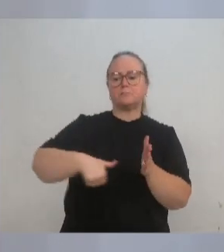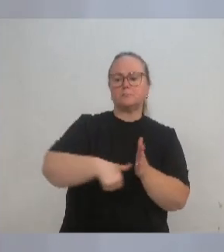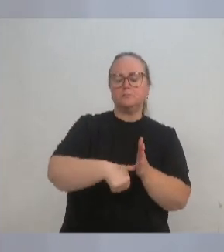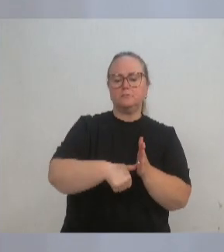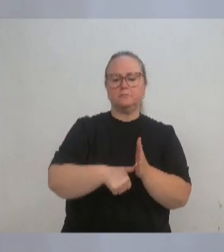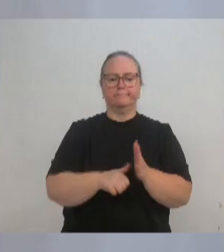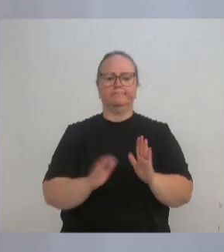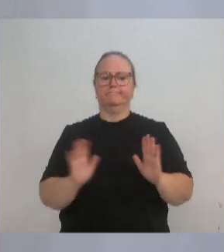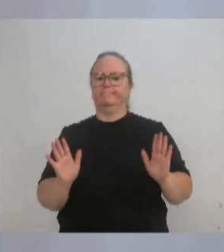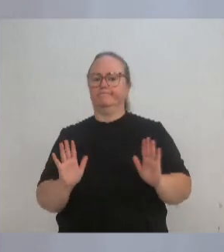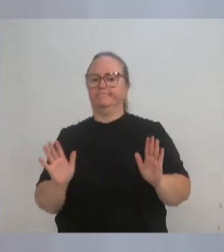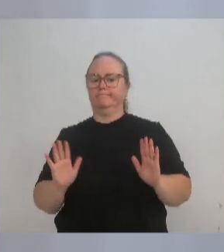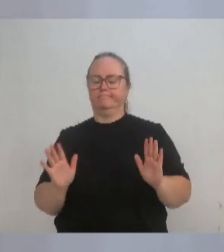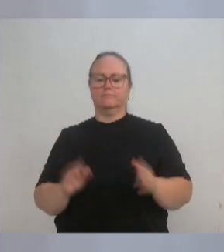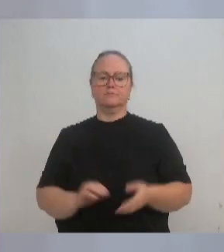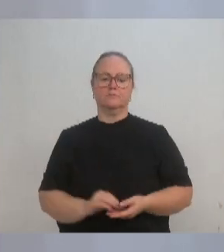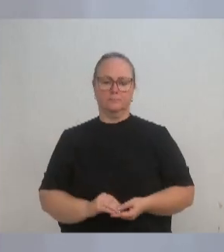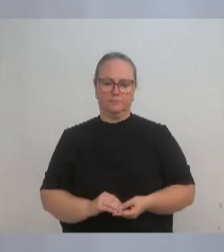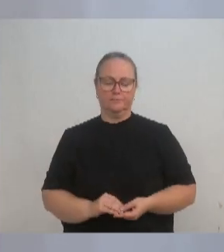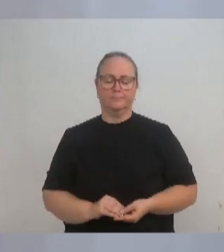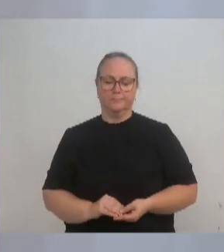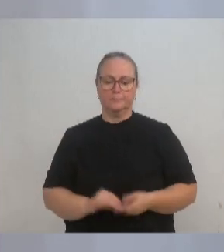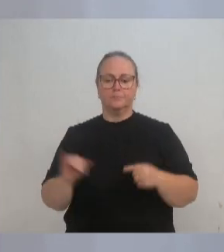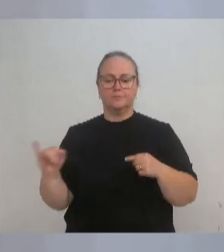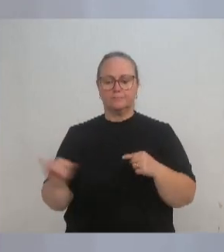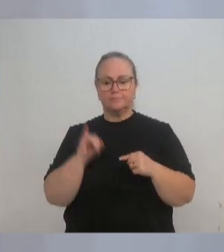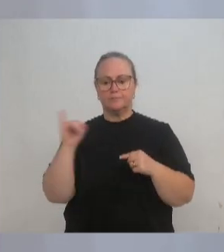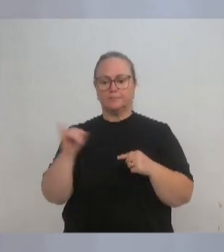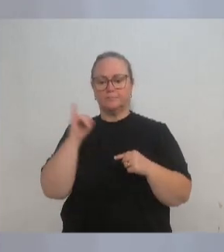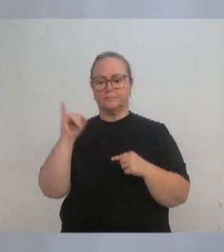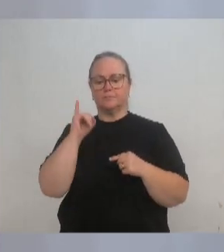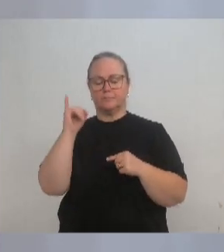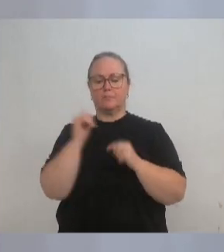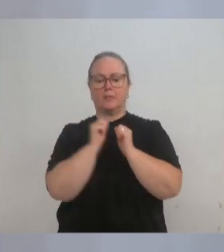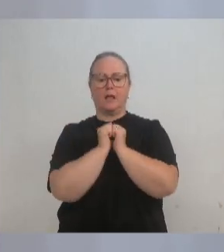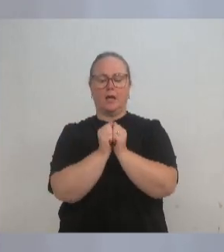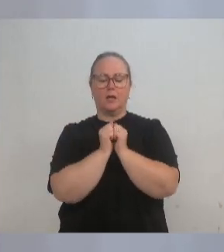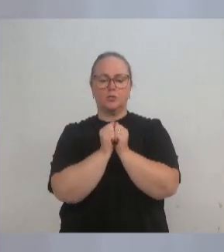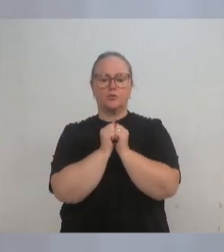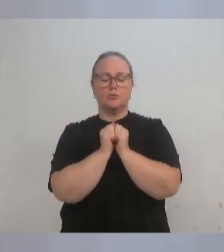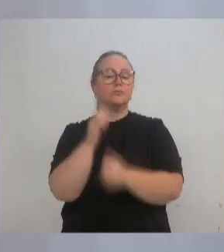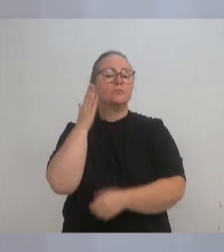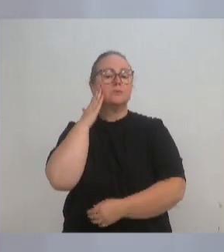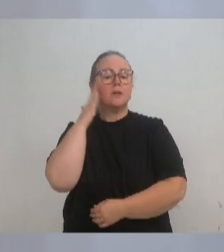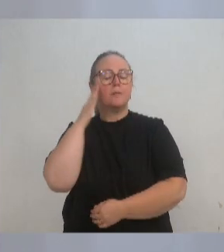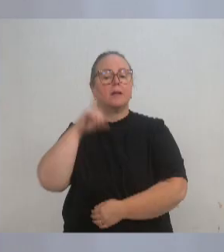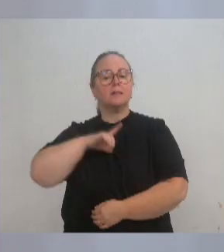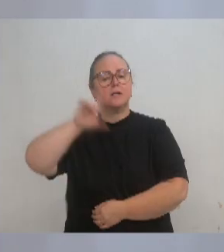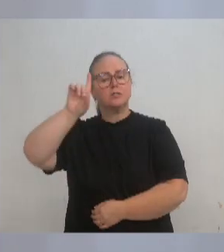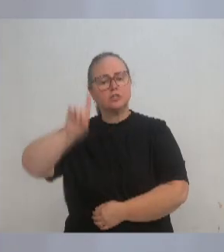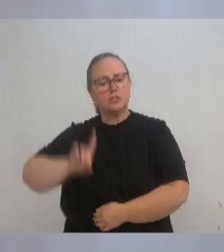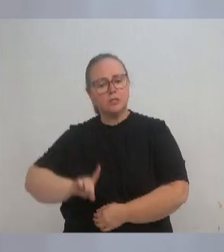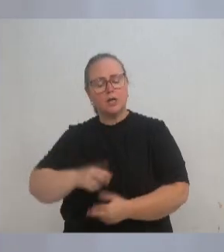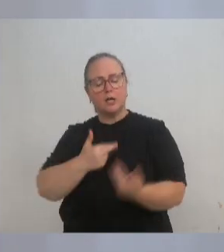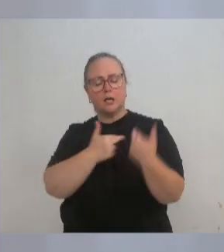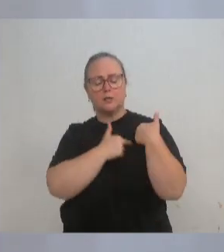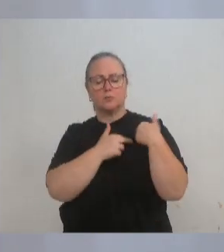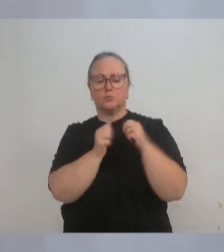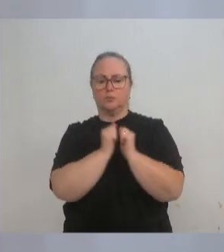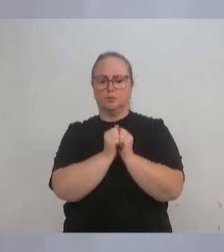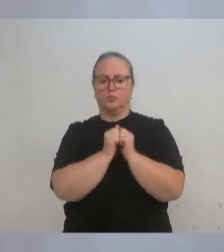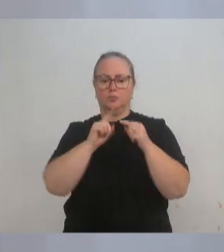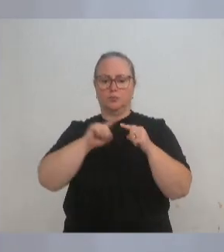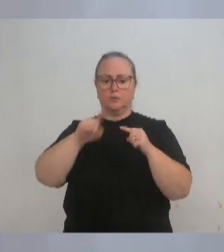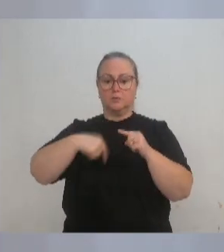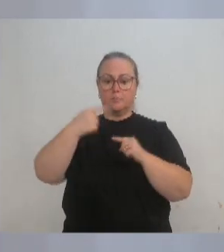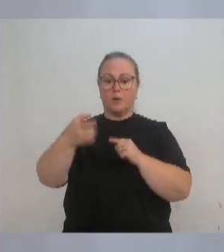parecida. É extremamente importante essas pessoas saberem dos seus direitos e dos seus deveres, porque depois que fazem